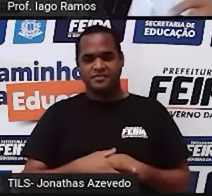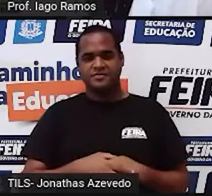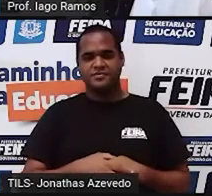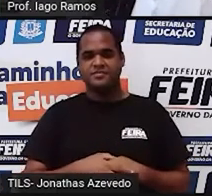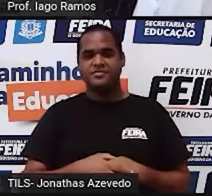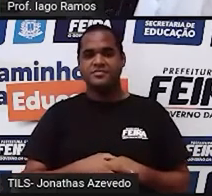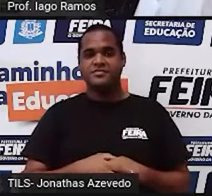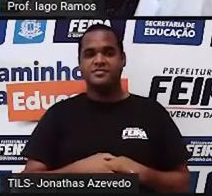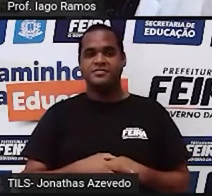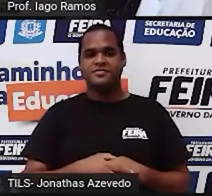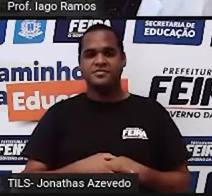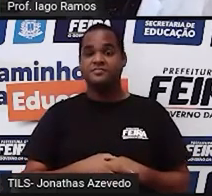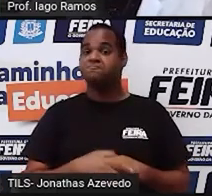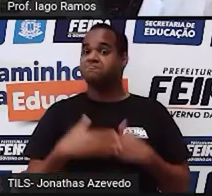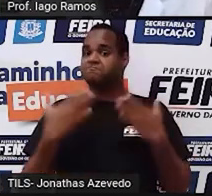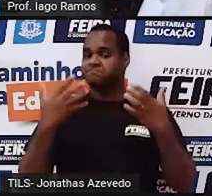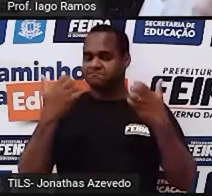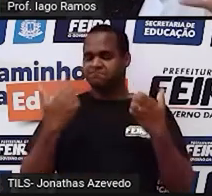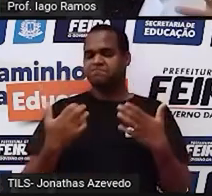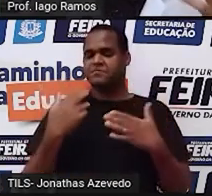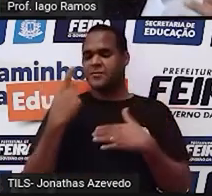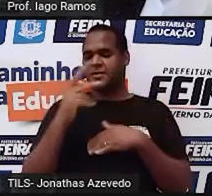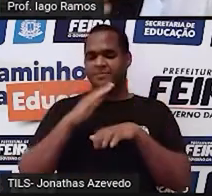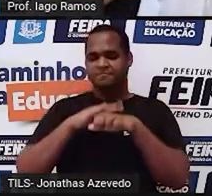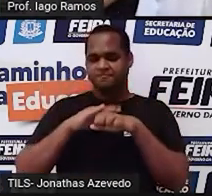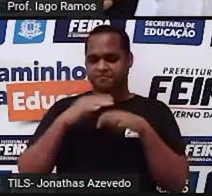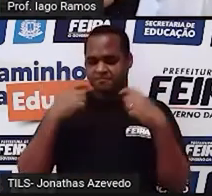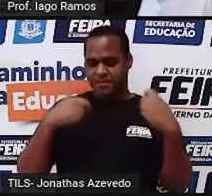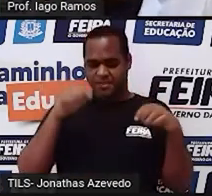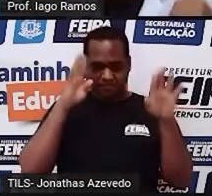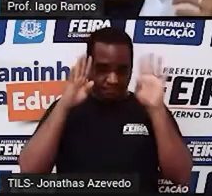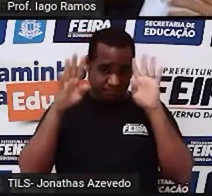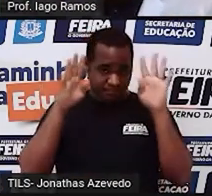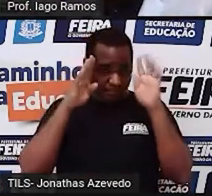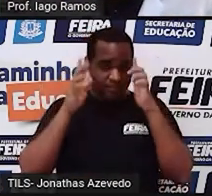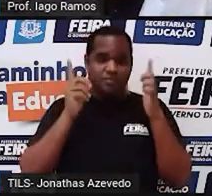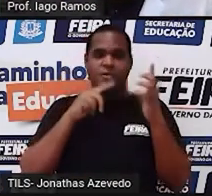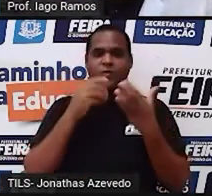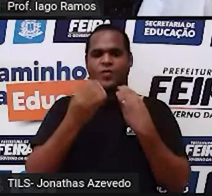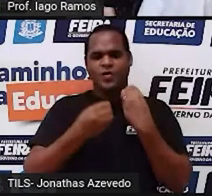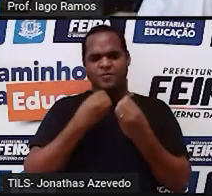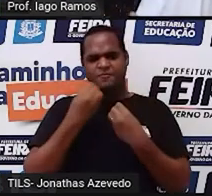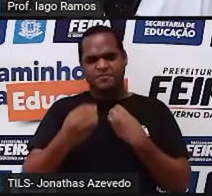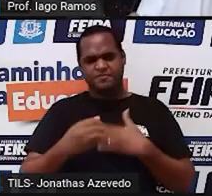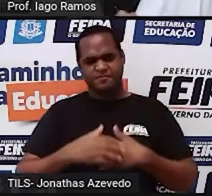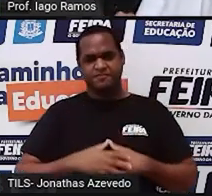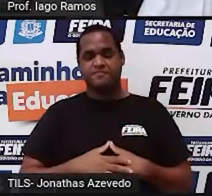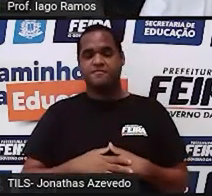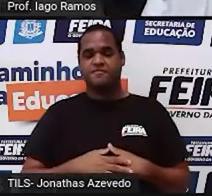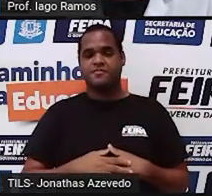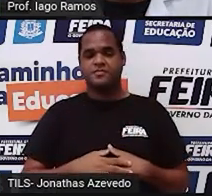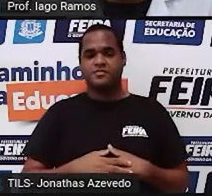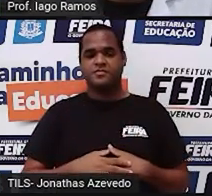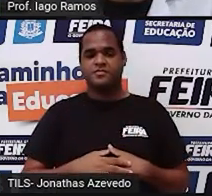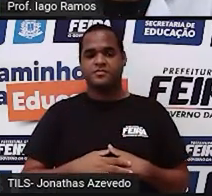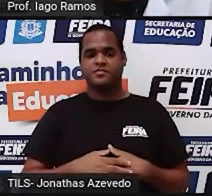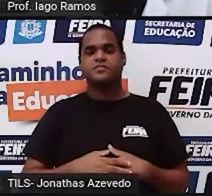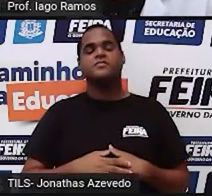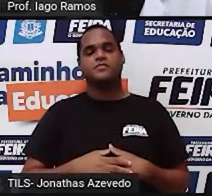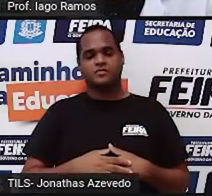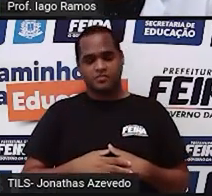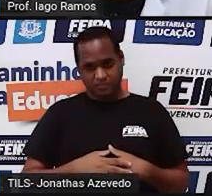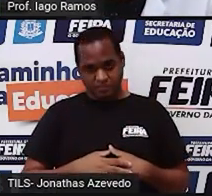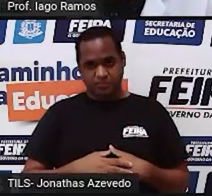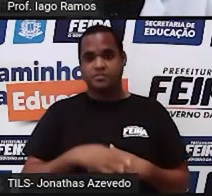E esse momento é o momento que você vai precisar pensar porque a gente vai tentar encontrar